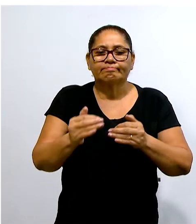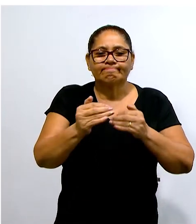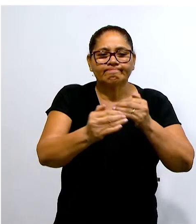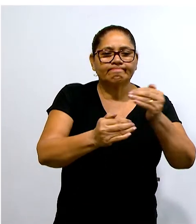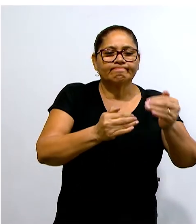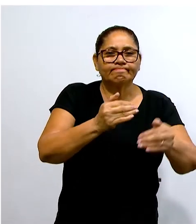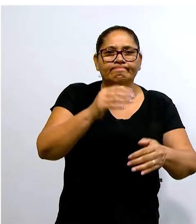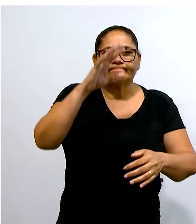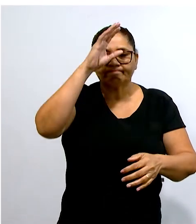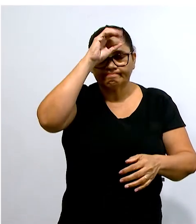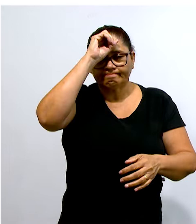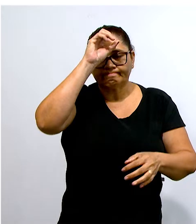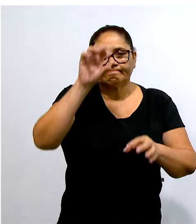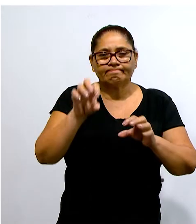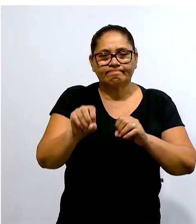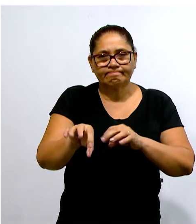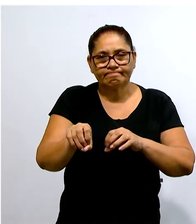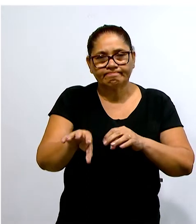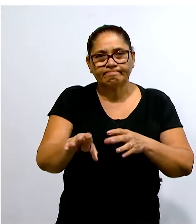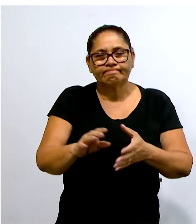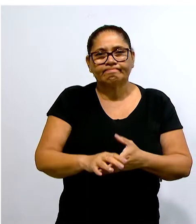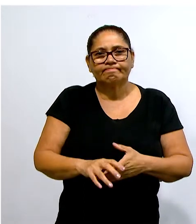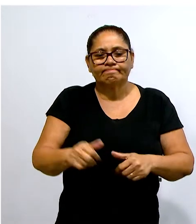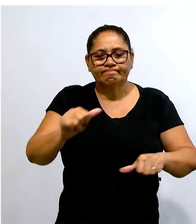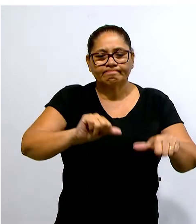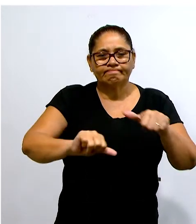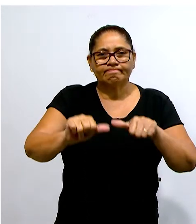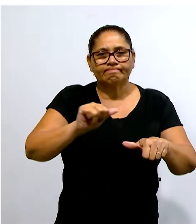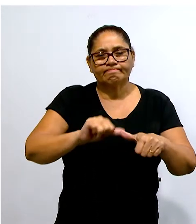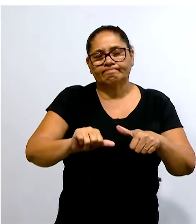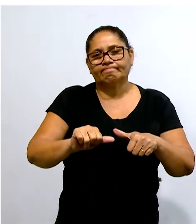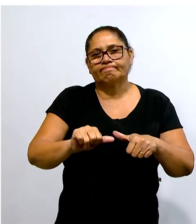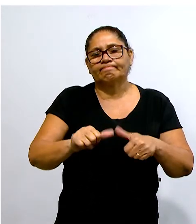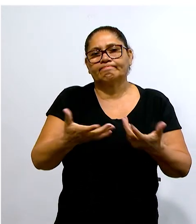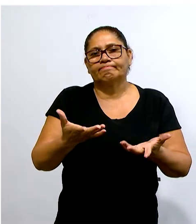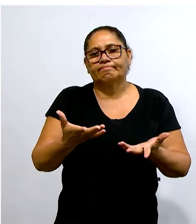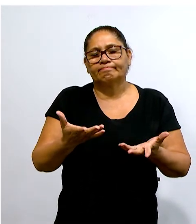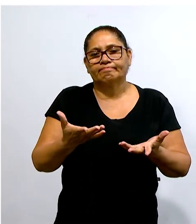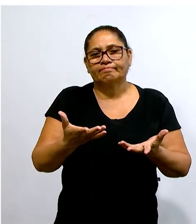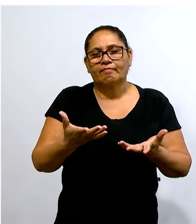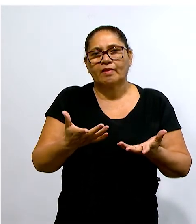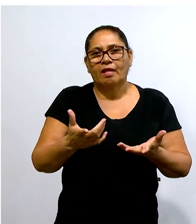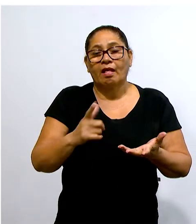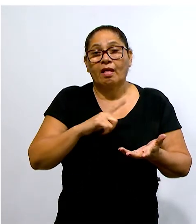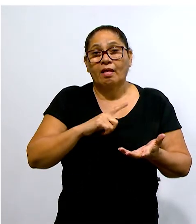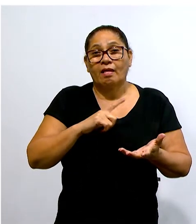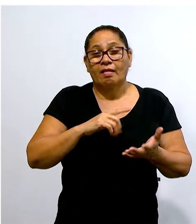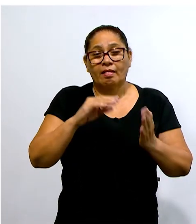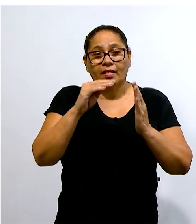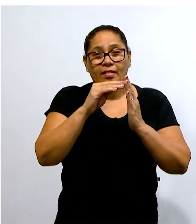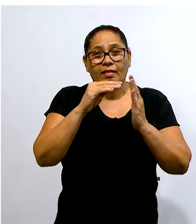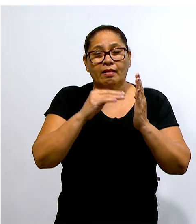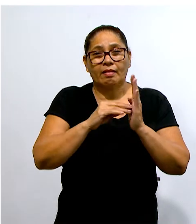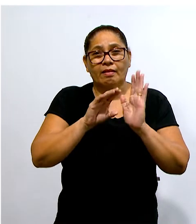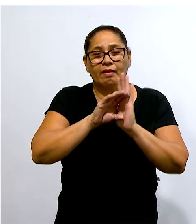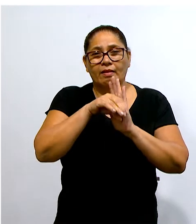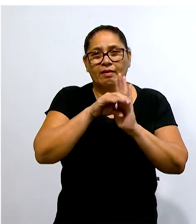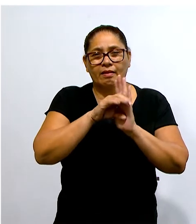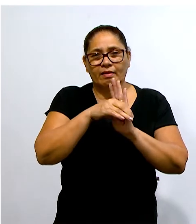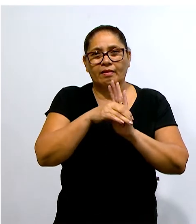de ensino-aprendizagem e na avaliação. Nós temos os conteúdos